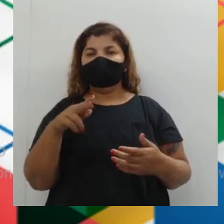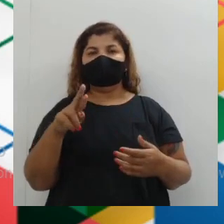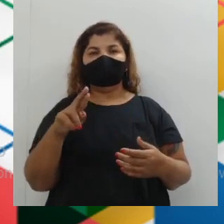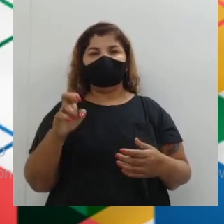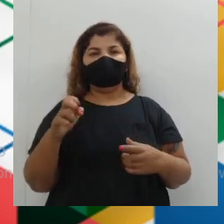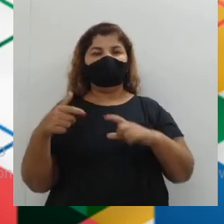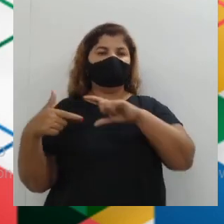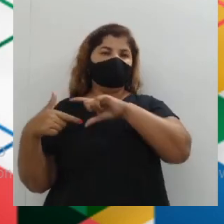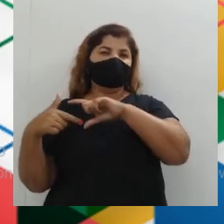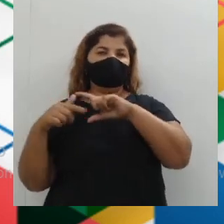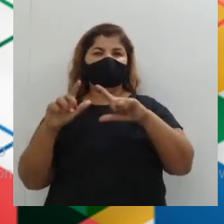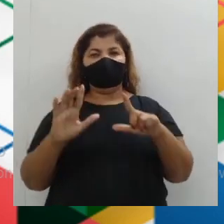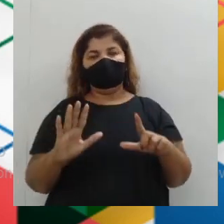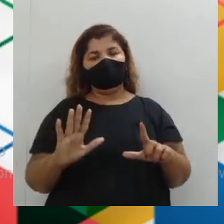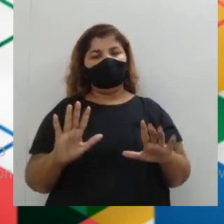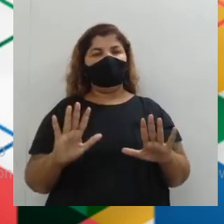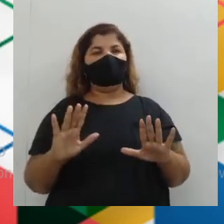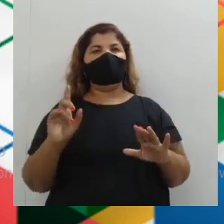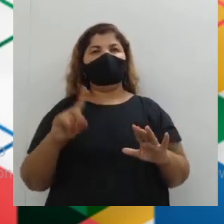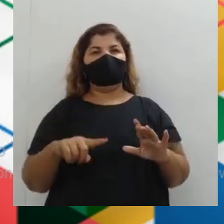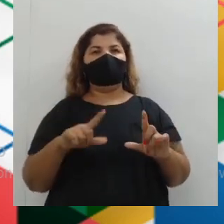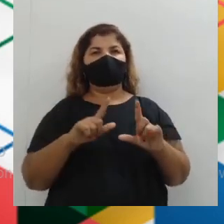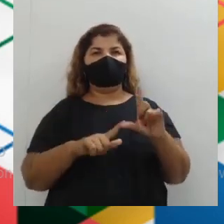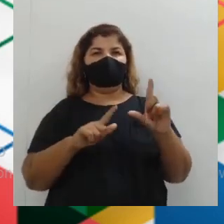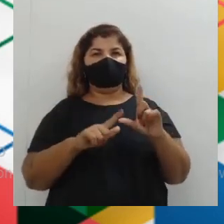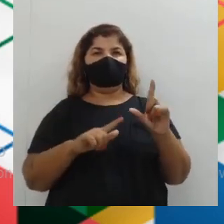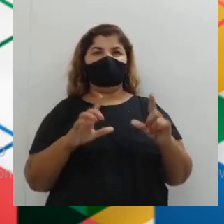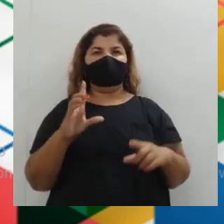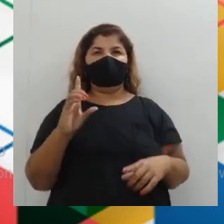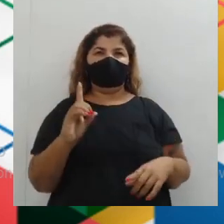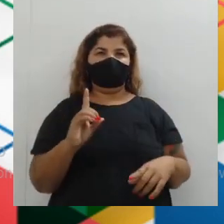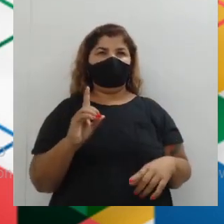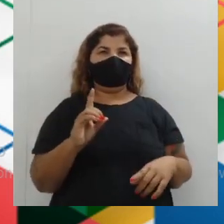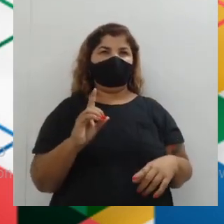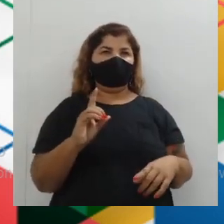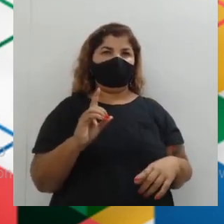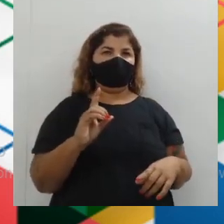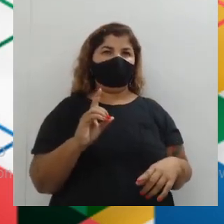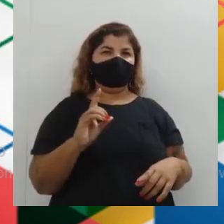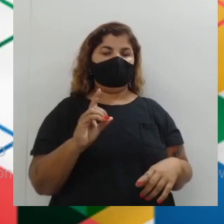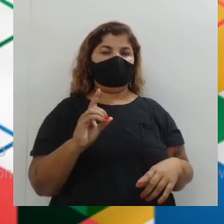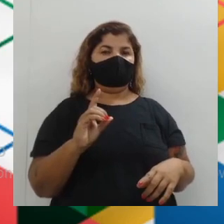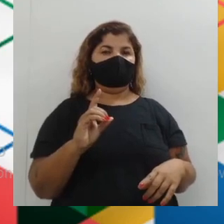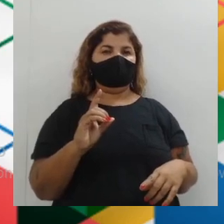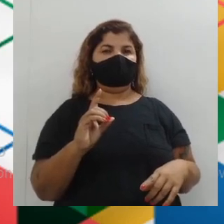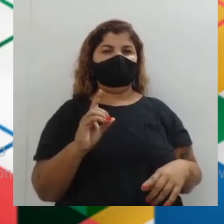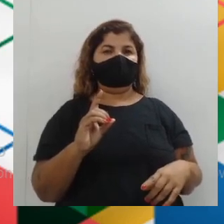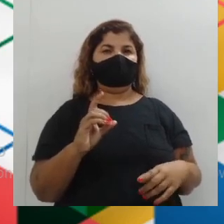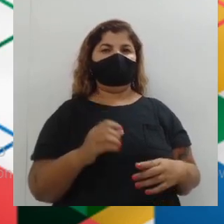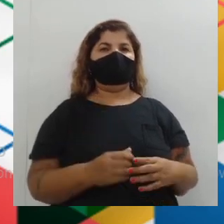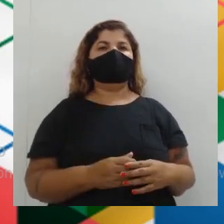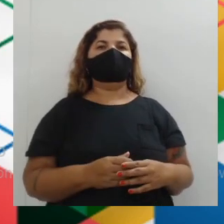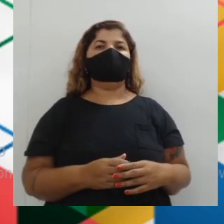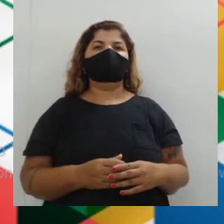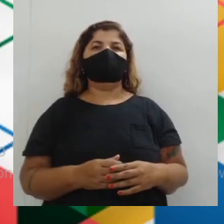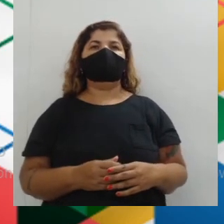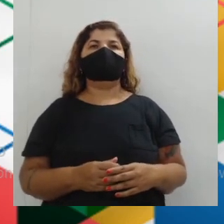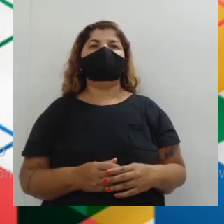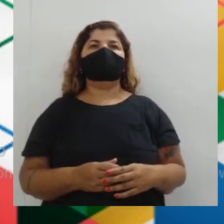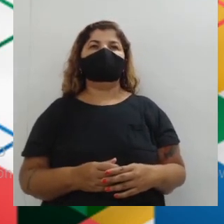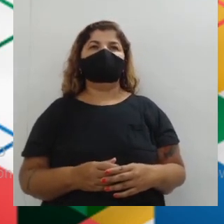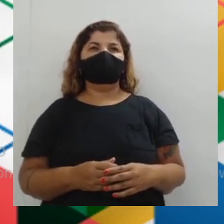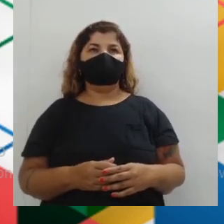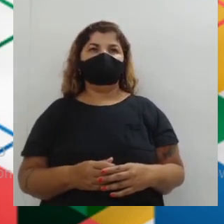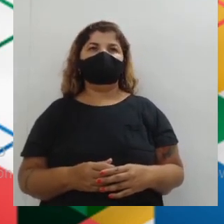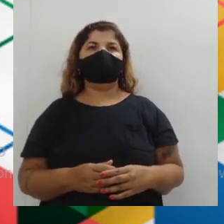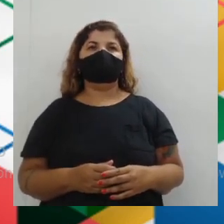pré-modernista é a letra D. É a letra D de dado. Passou. É a